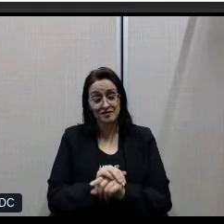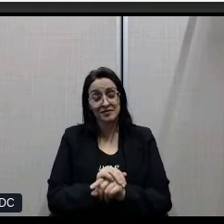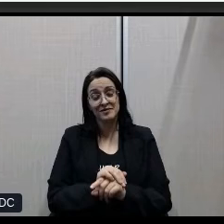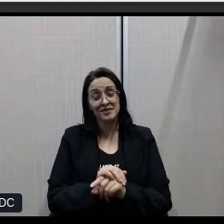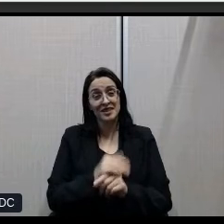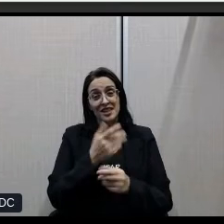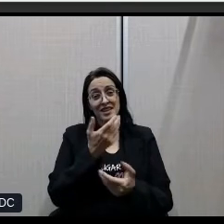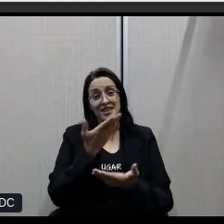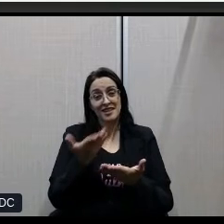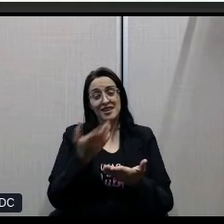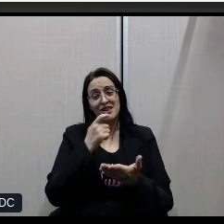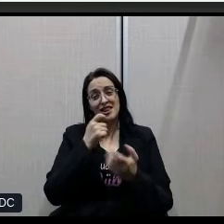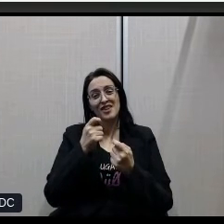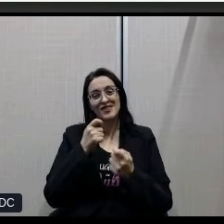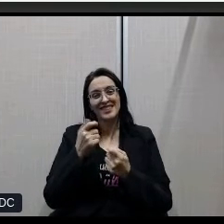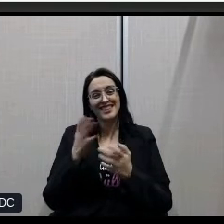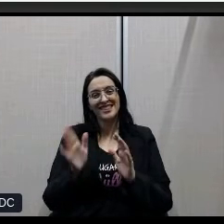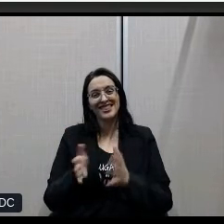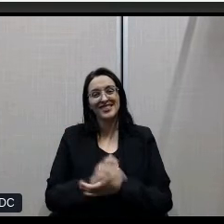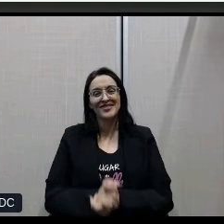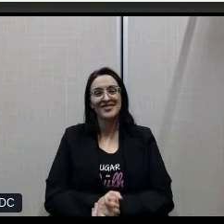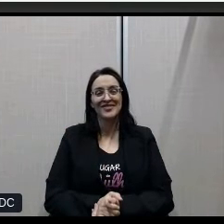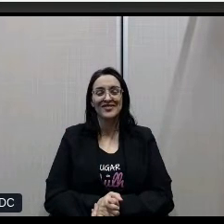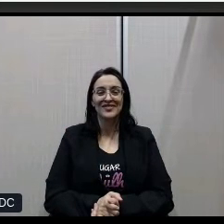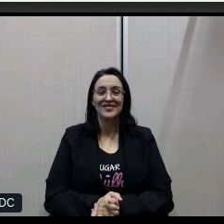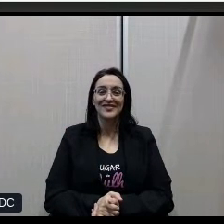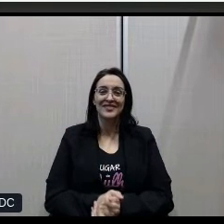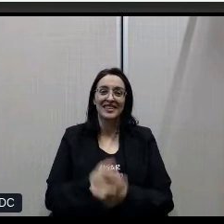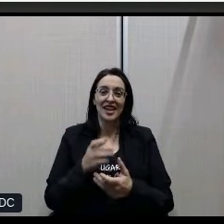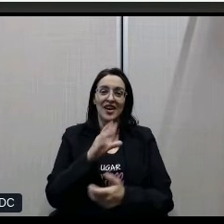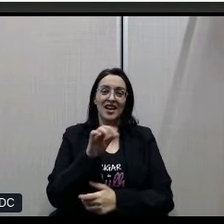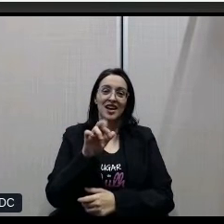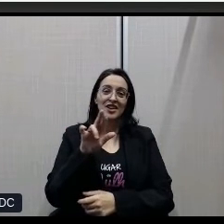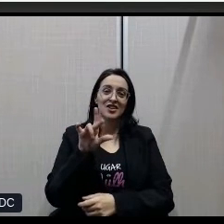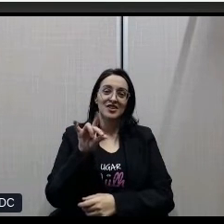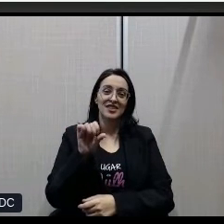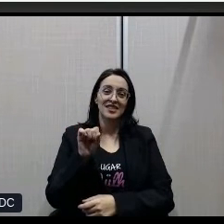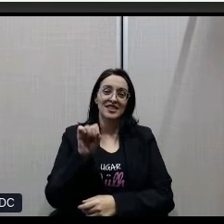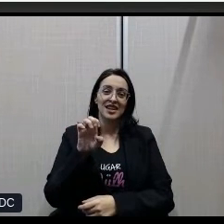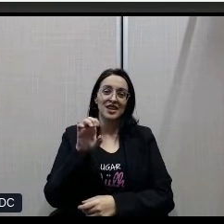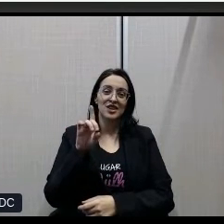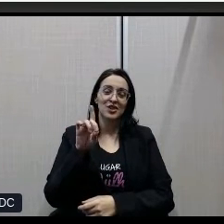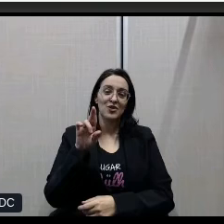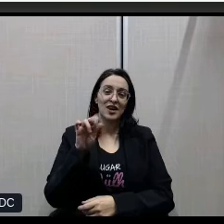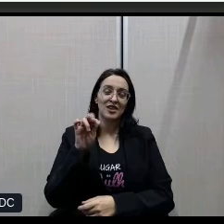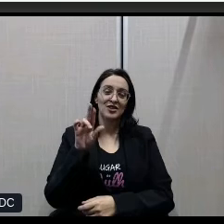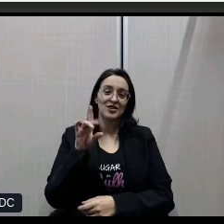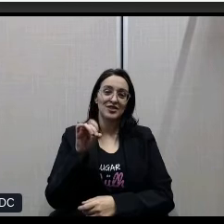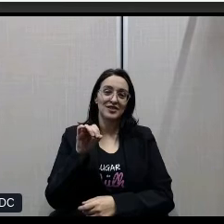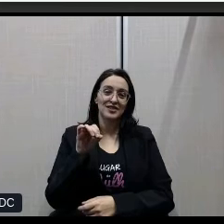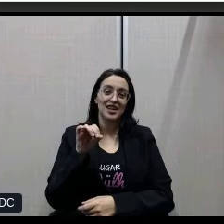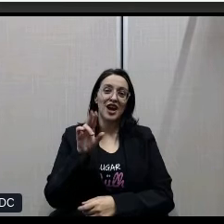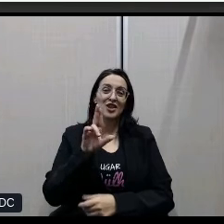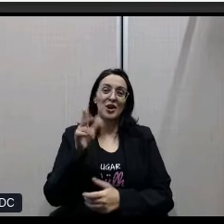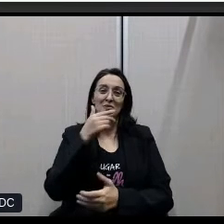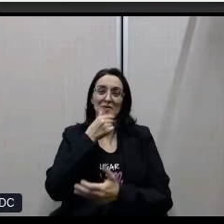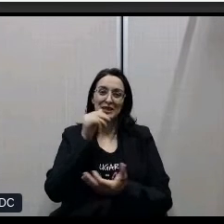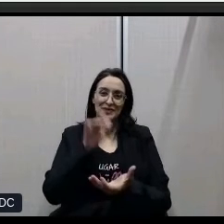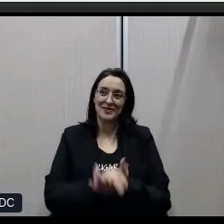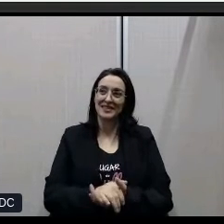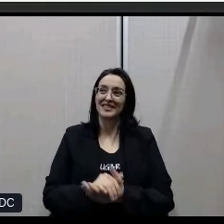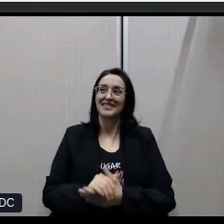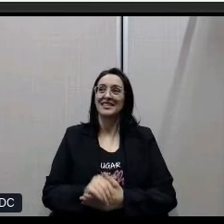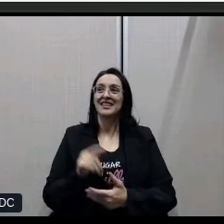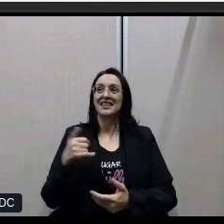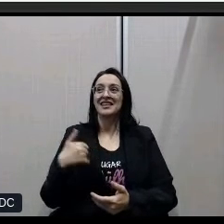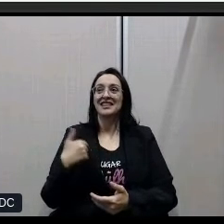nas pessoas que eu entrevistei, tá? Então, eu trouxe aqui o Carlos Eduardo. Não é coincidência que é o nome do meu esposo. Ele